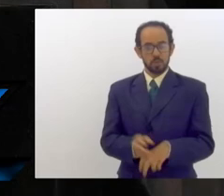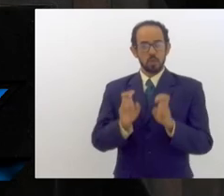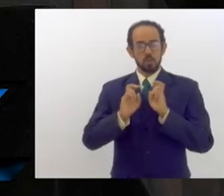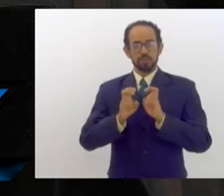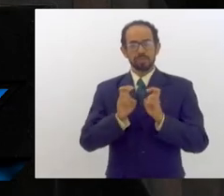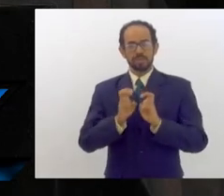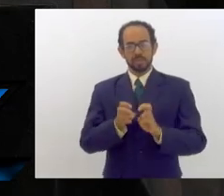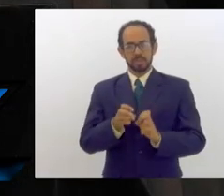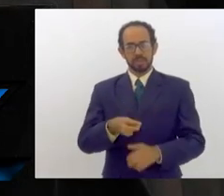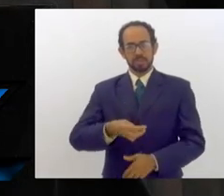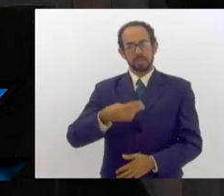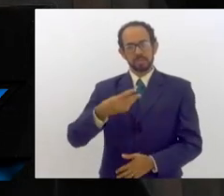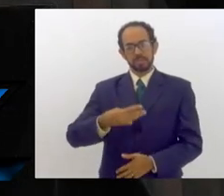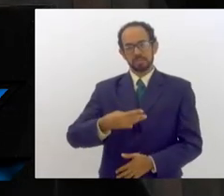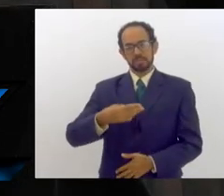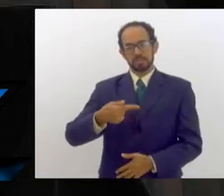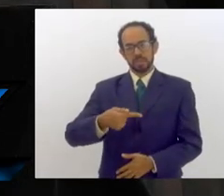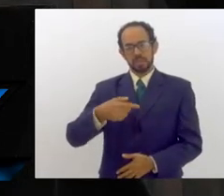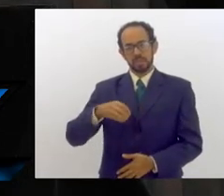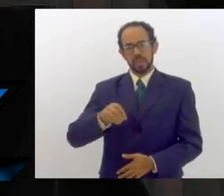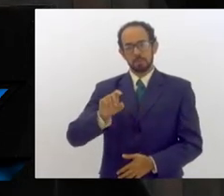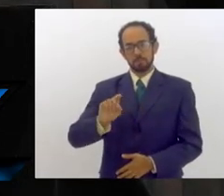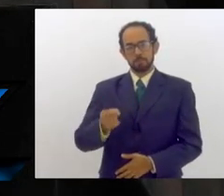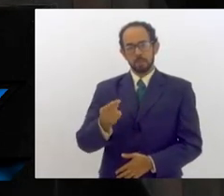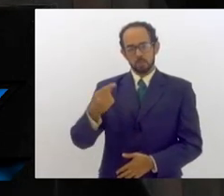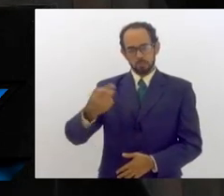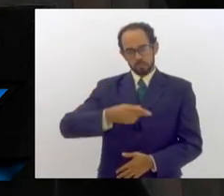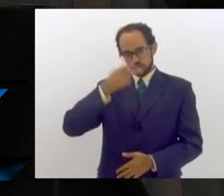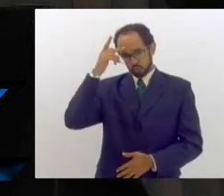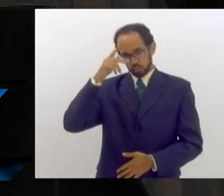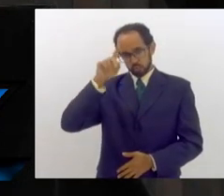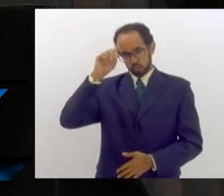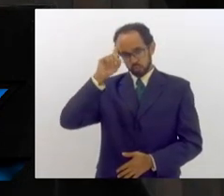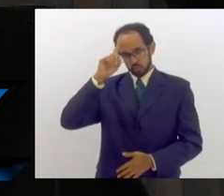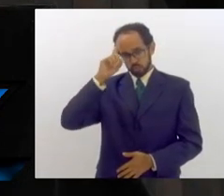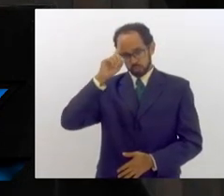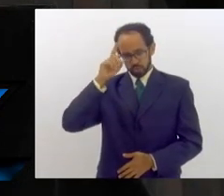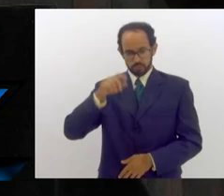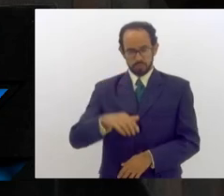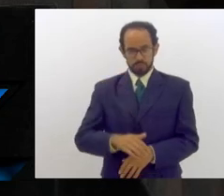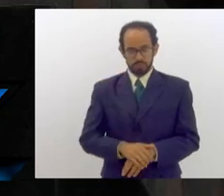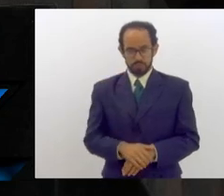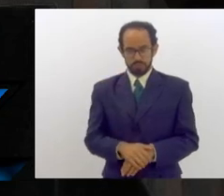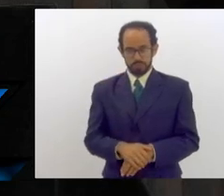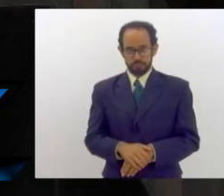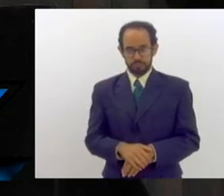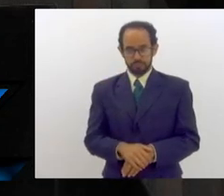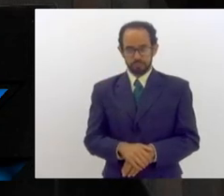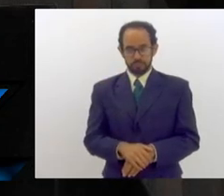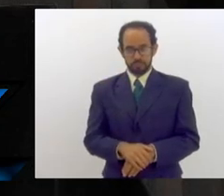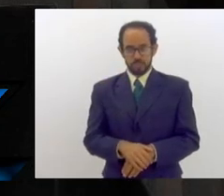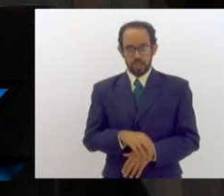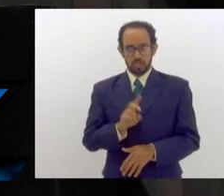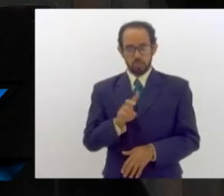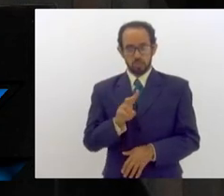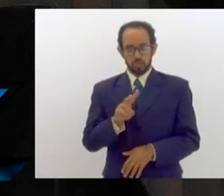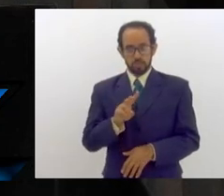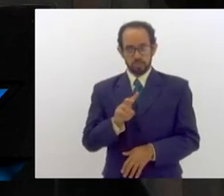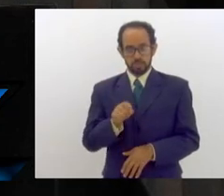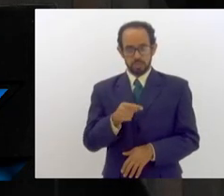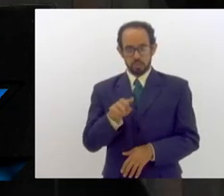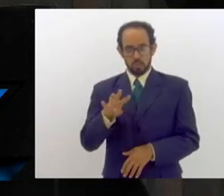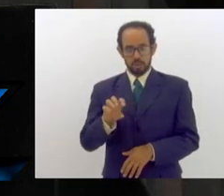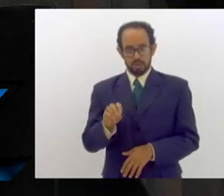370 mil passageiros por dia só para facilitar a conta a 2 e 40